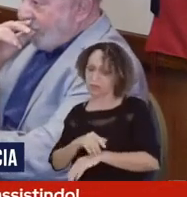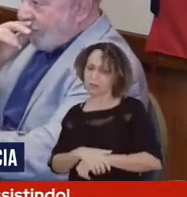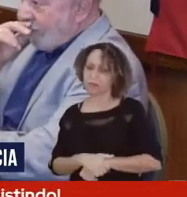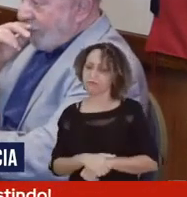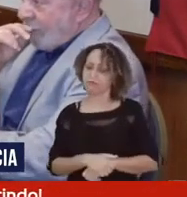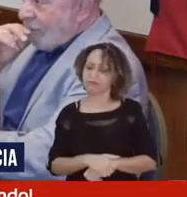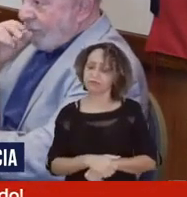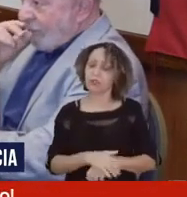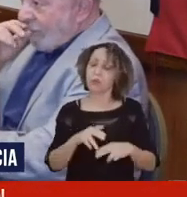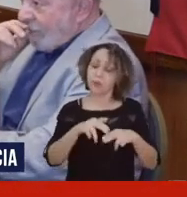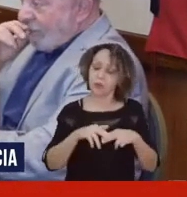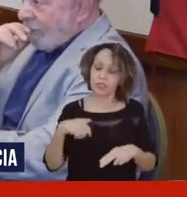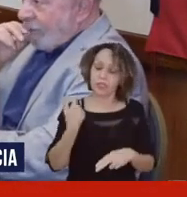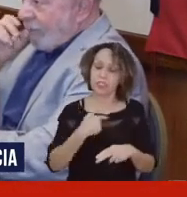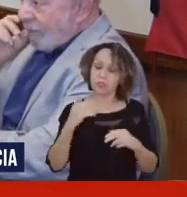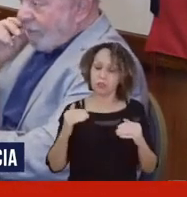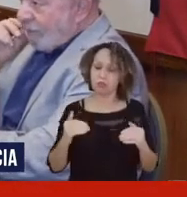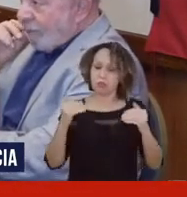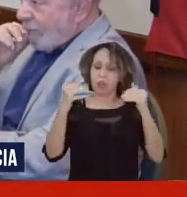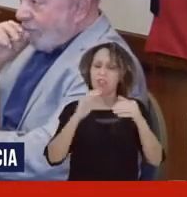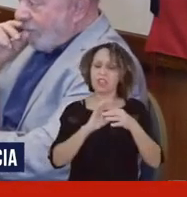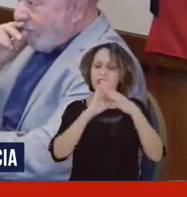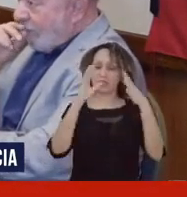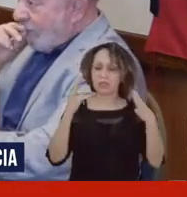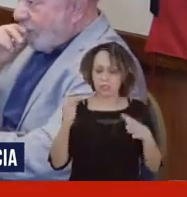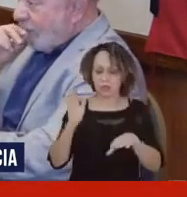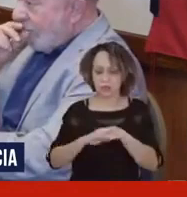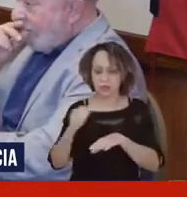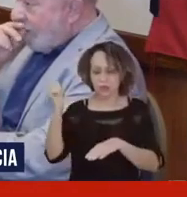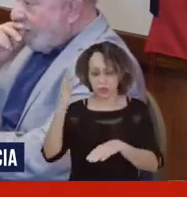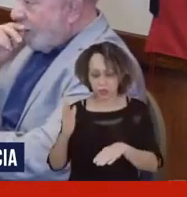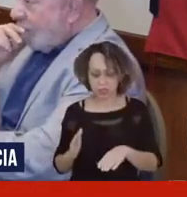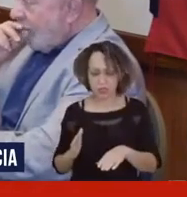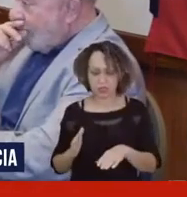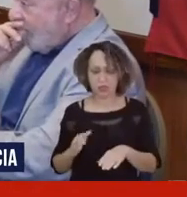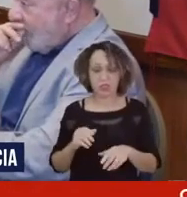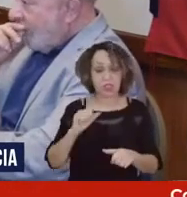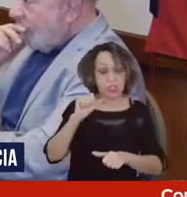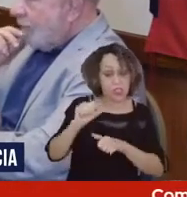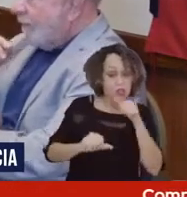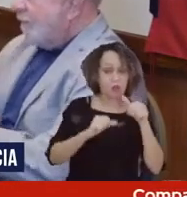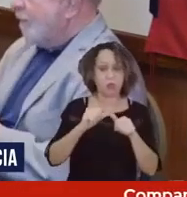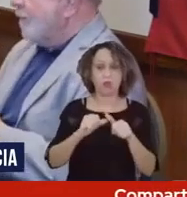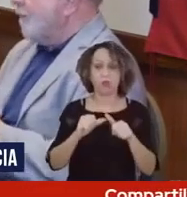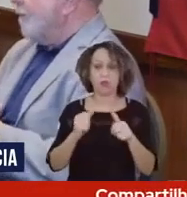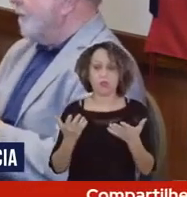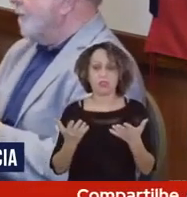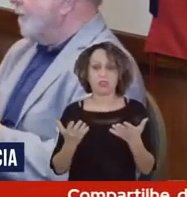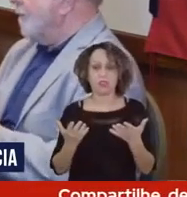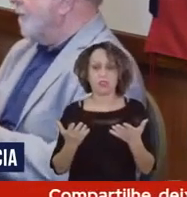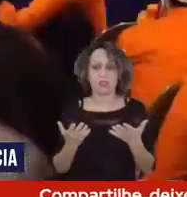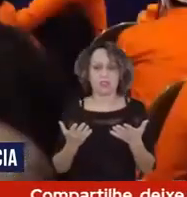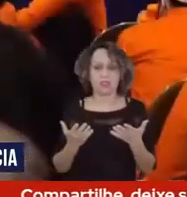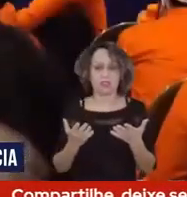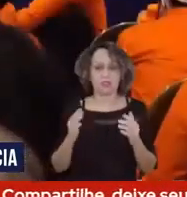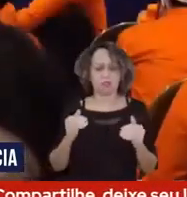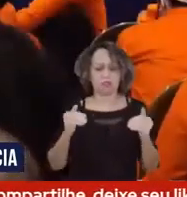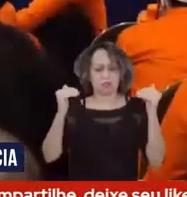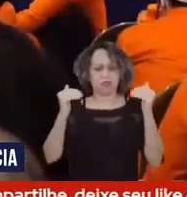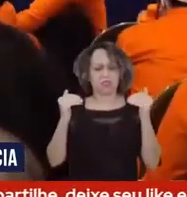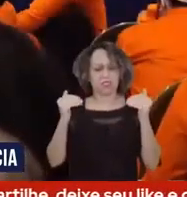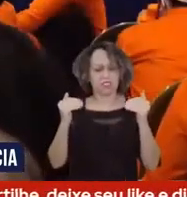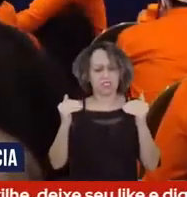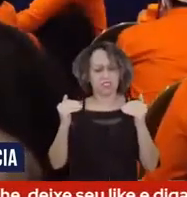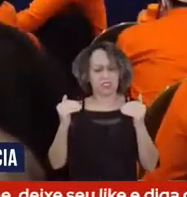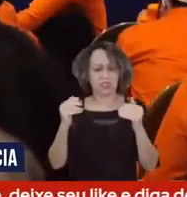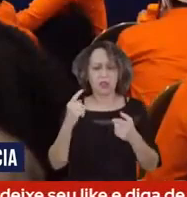muda o posicionamento geopolítico do Brasil no mundo. Porque é uma visão por trás, é uma visão de sociedade. Só